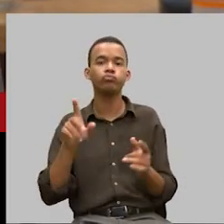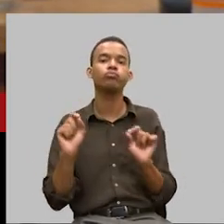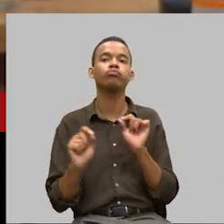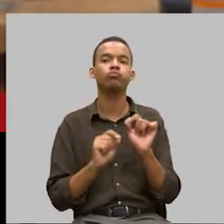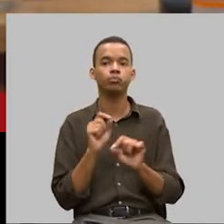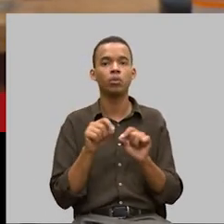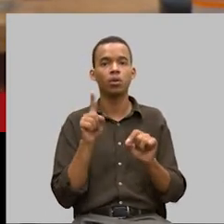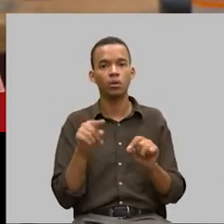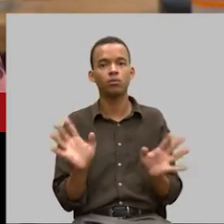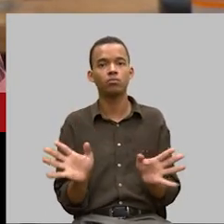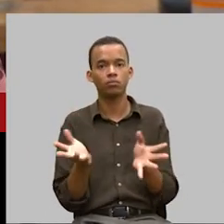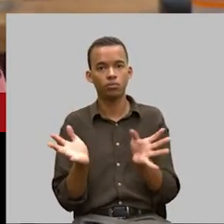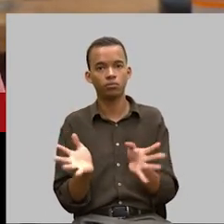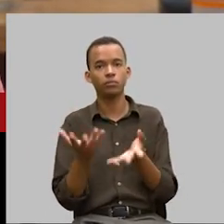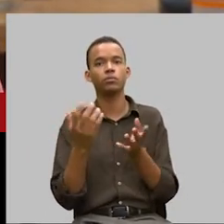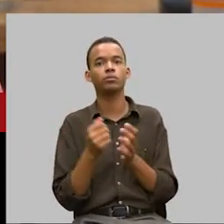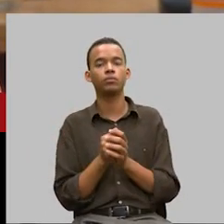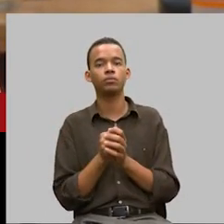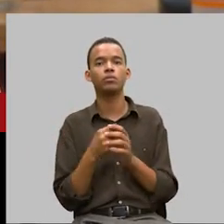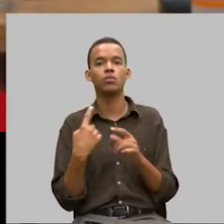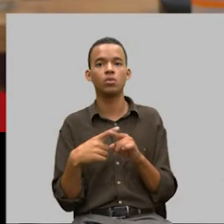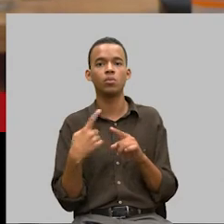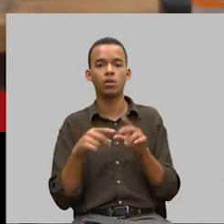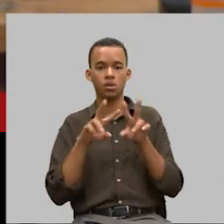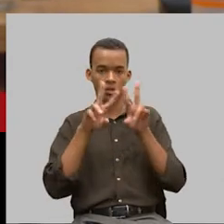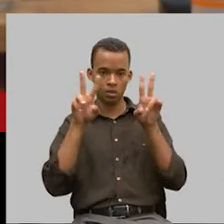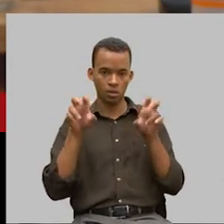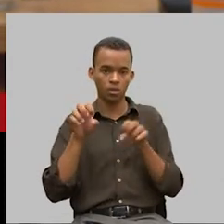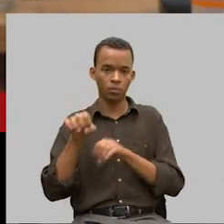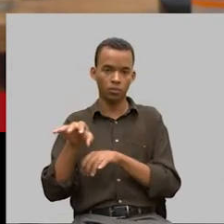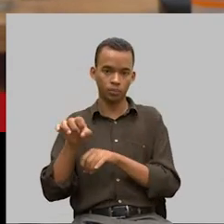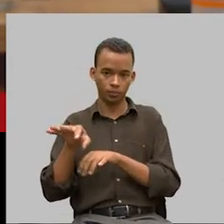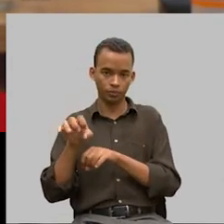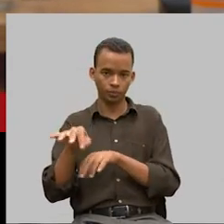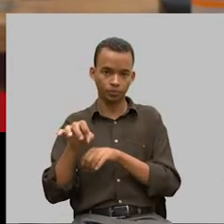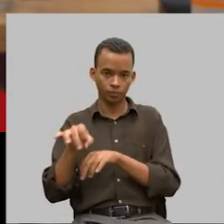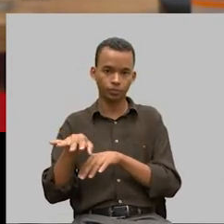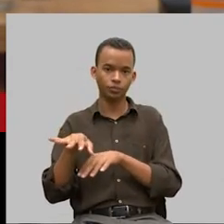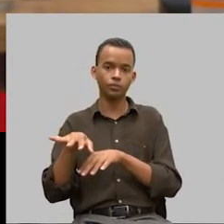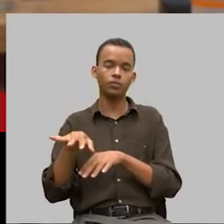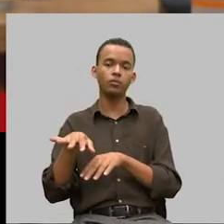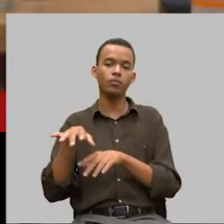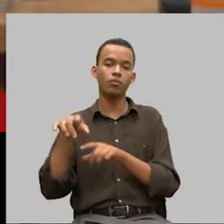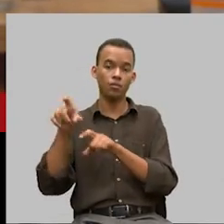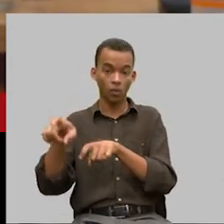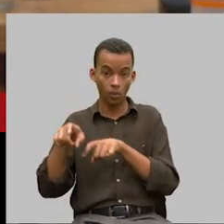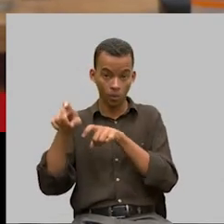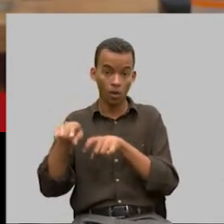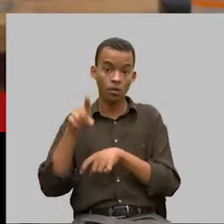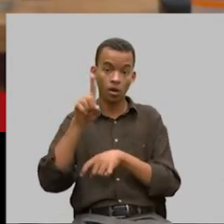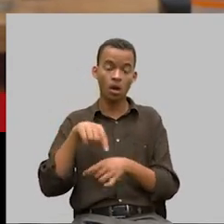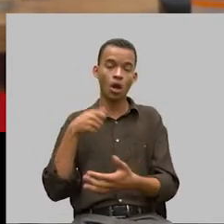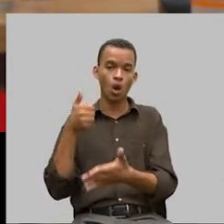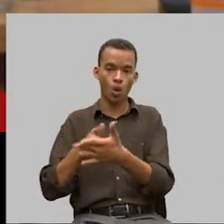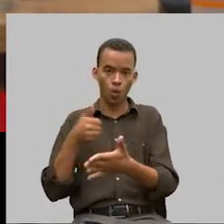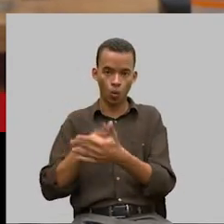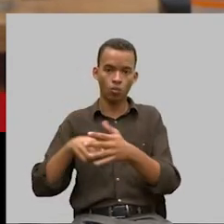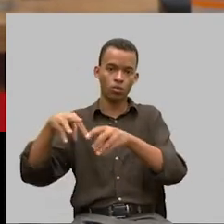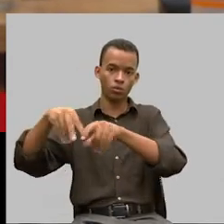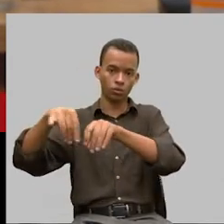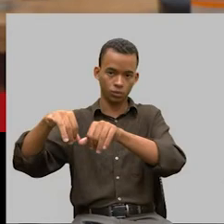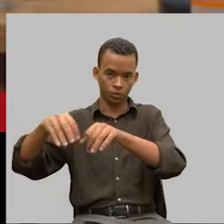uma provocação se a gente fala que a educação do campo é luta pela terra nós precisamos também pautar e discutir reforma